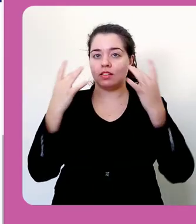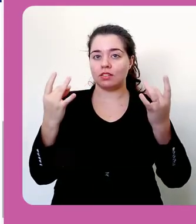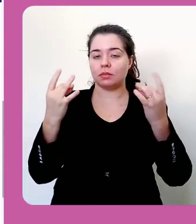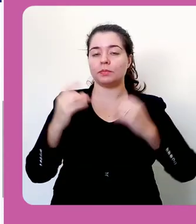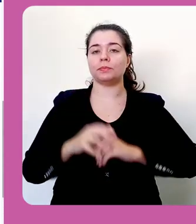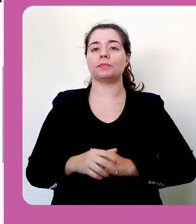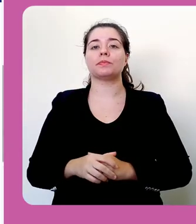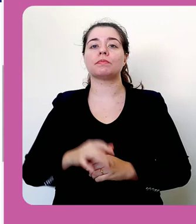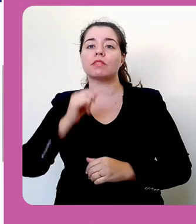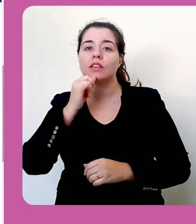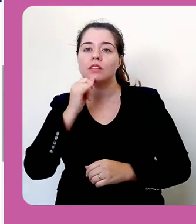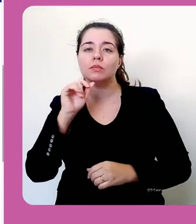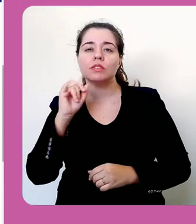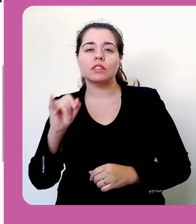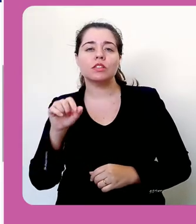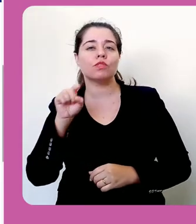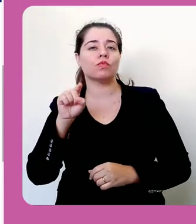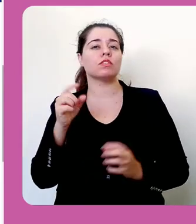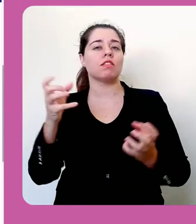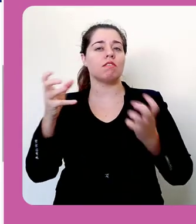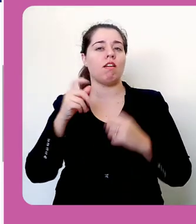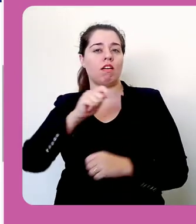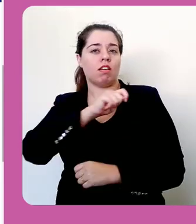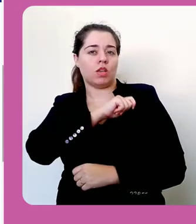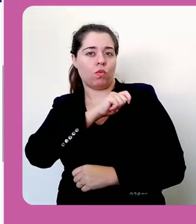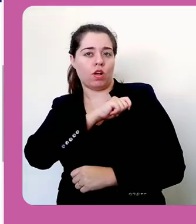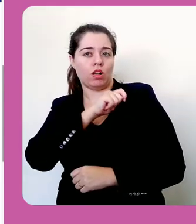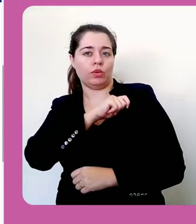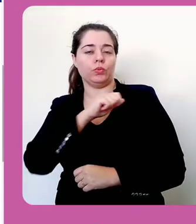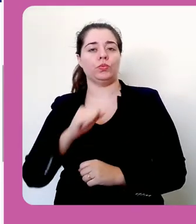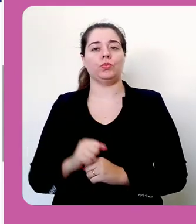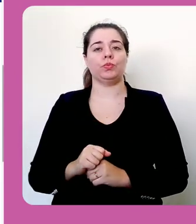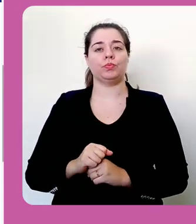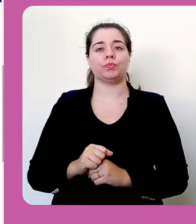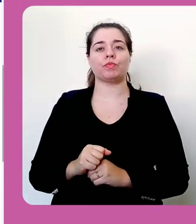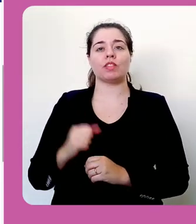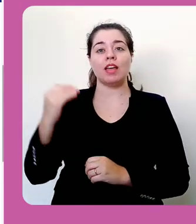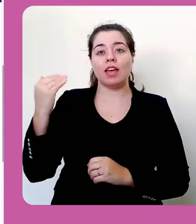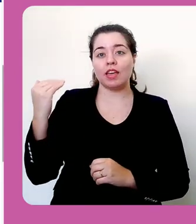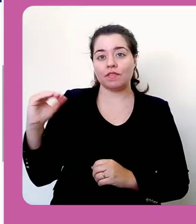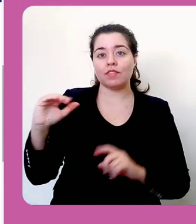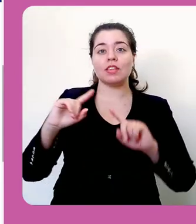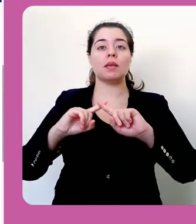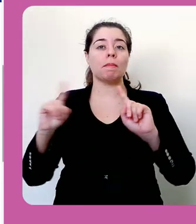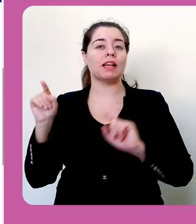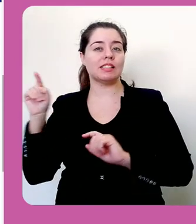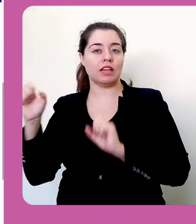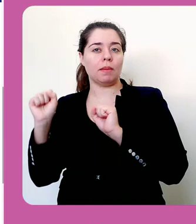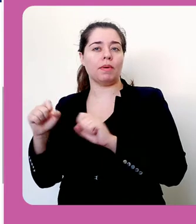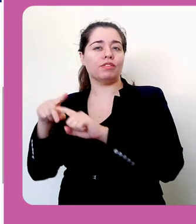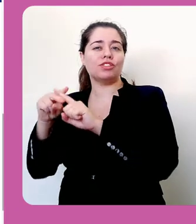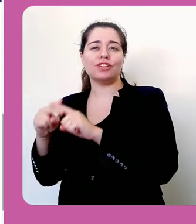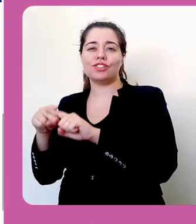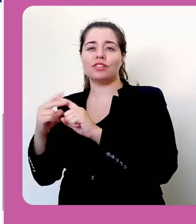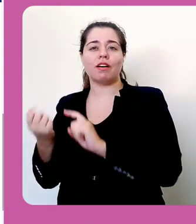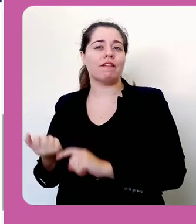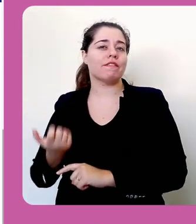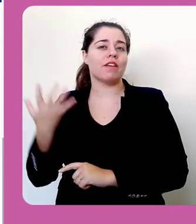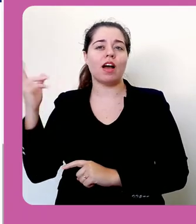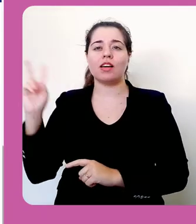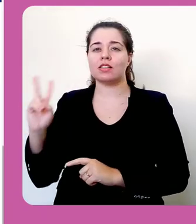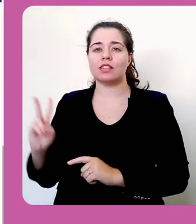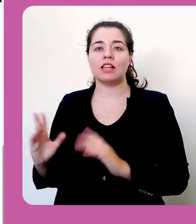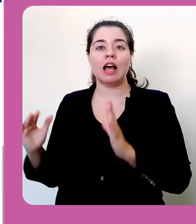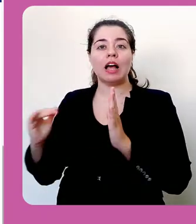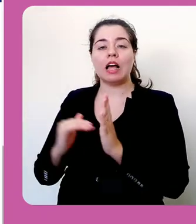ele quiser, até o prazo limite aqui, ó, prazo final, que é a sua data de entrega máxima,